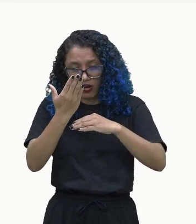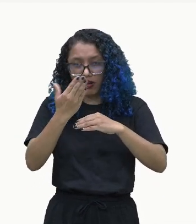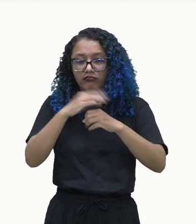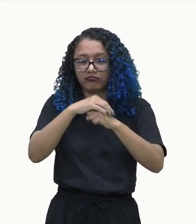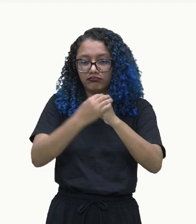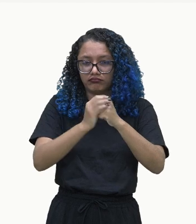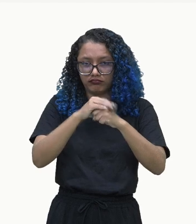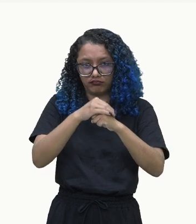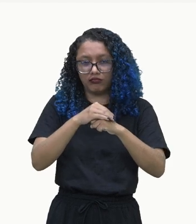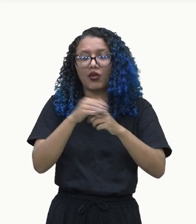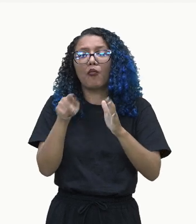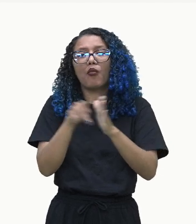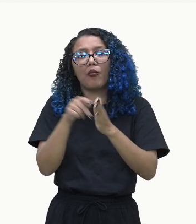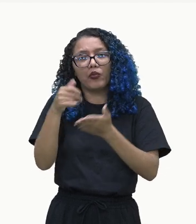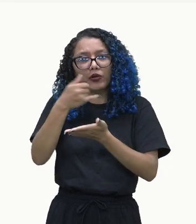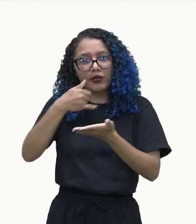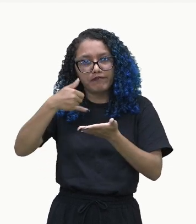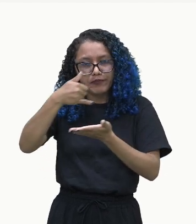né? Ela